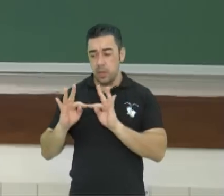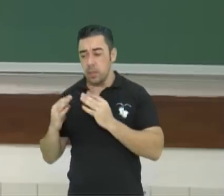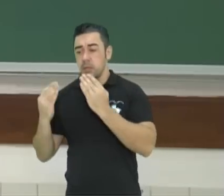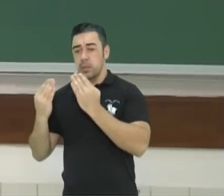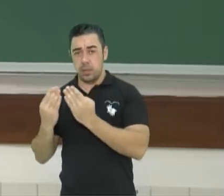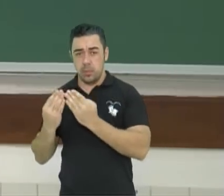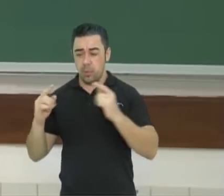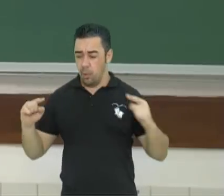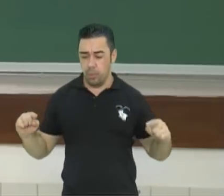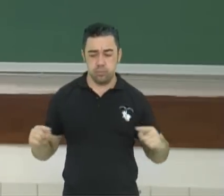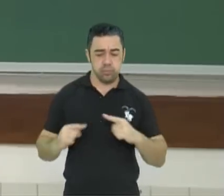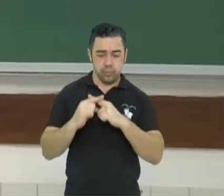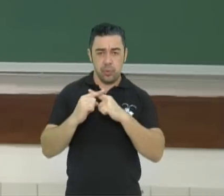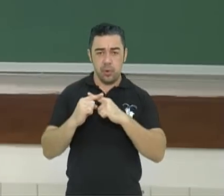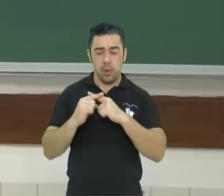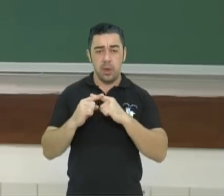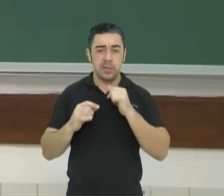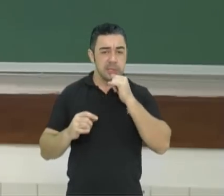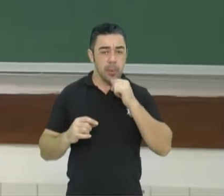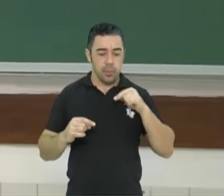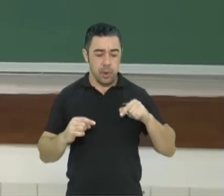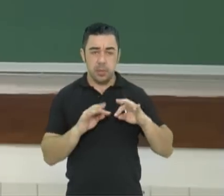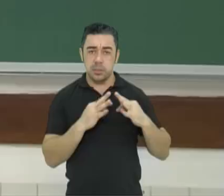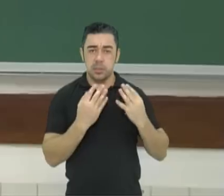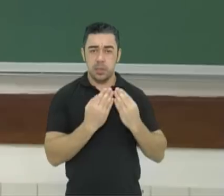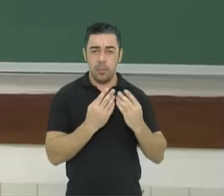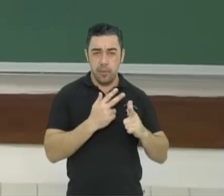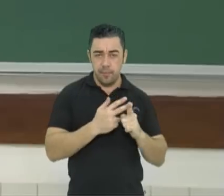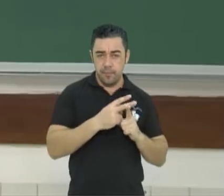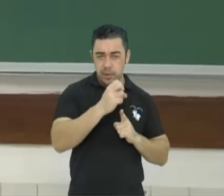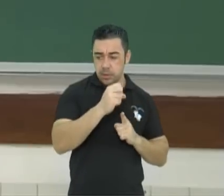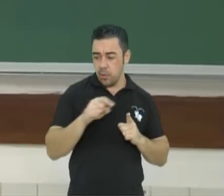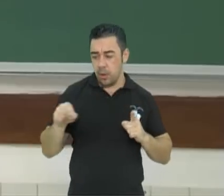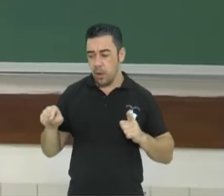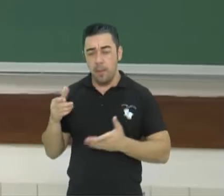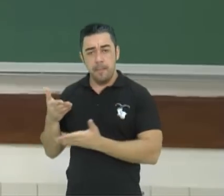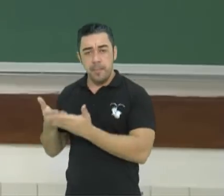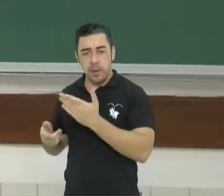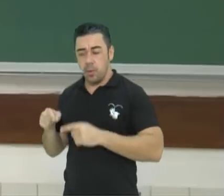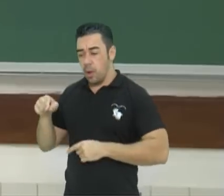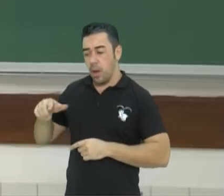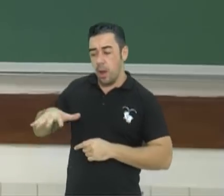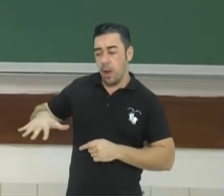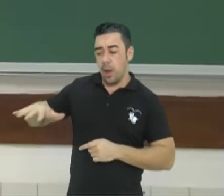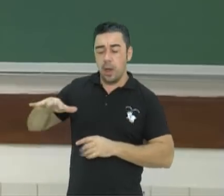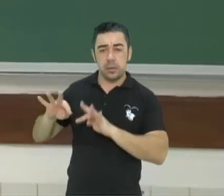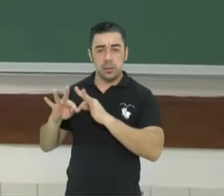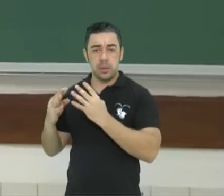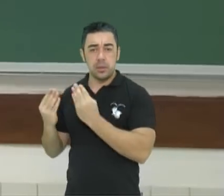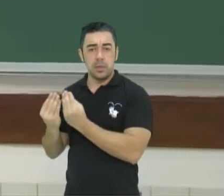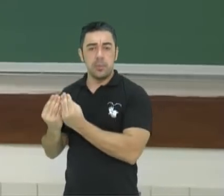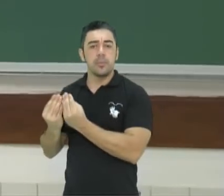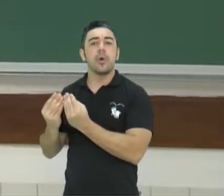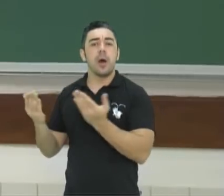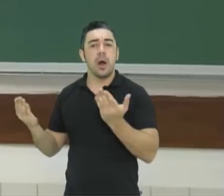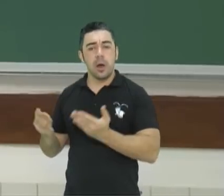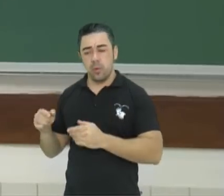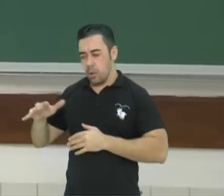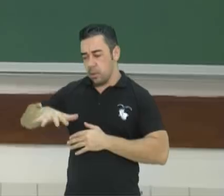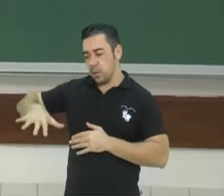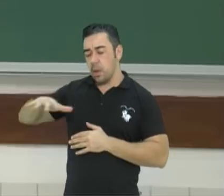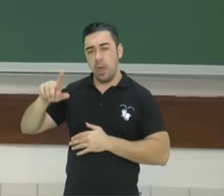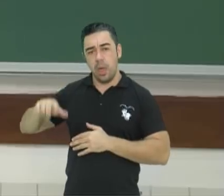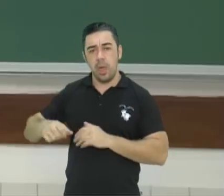comum fazer da tribo vencida a população se tornar escrava. Então você tem um aumento dessas guerras no continente